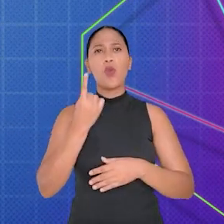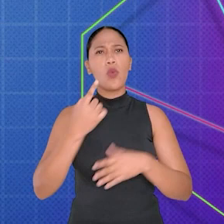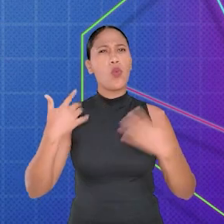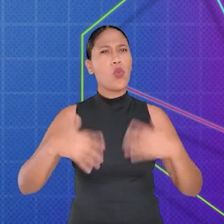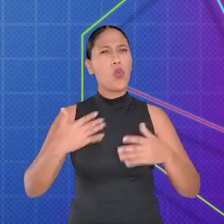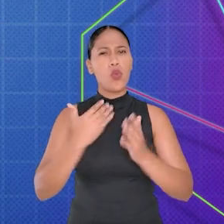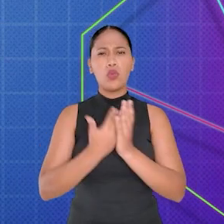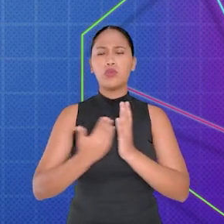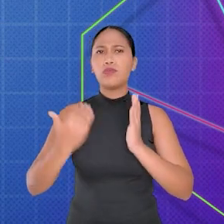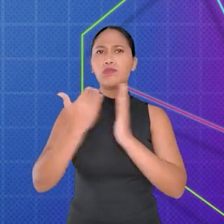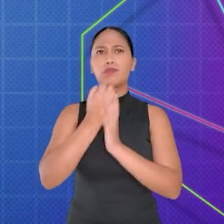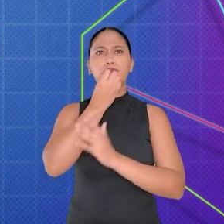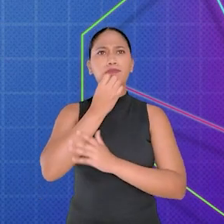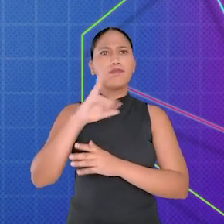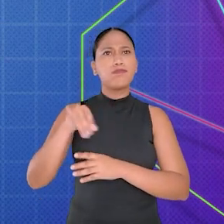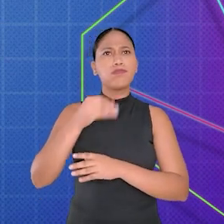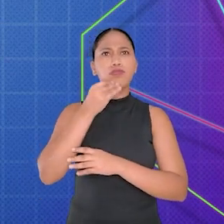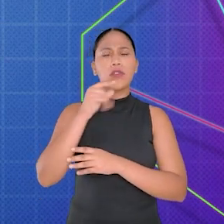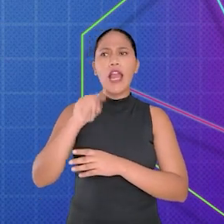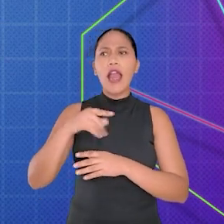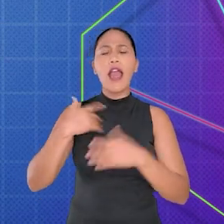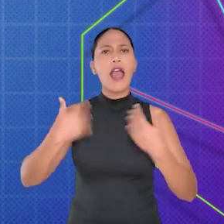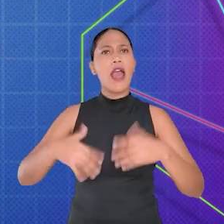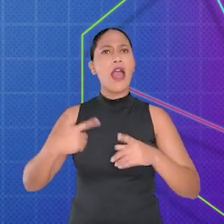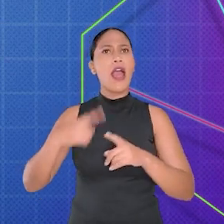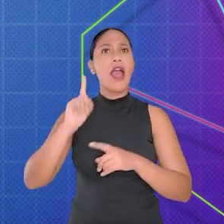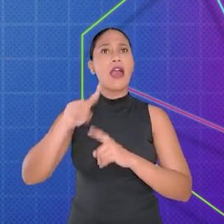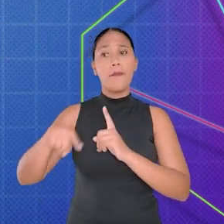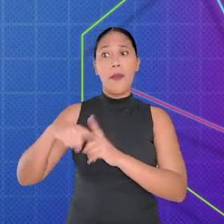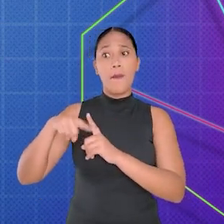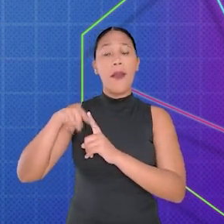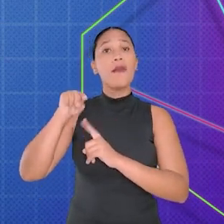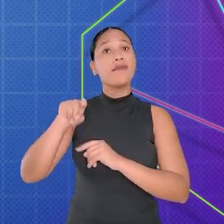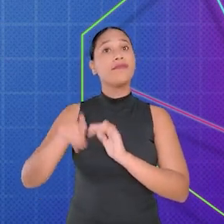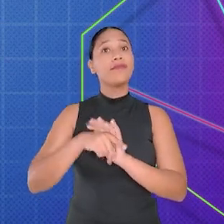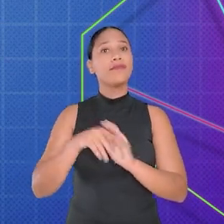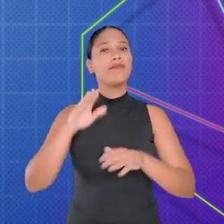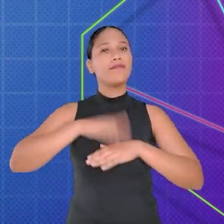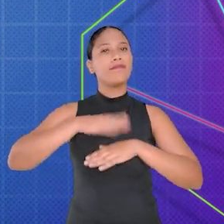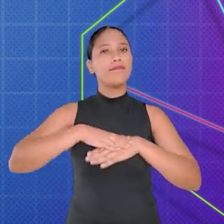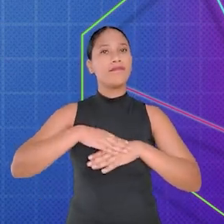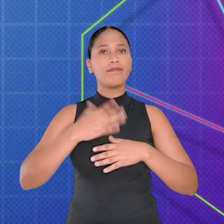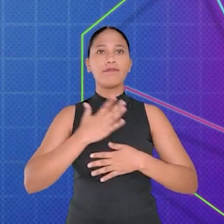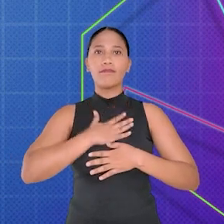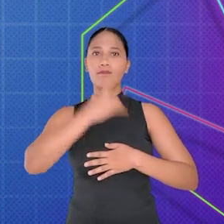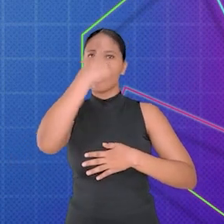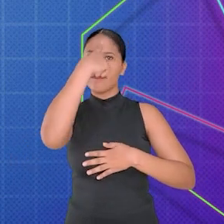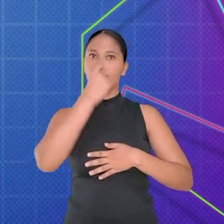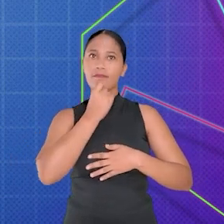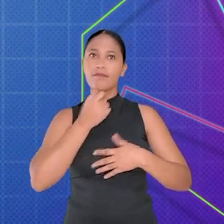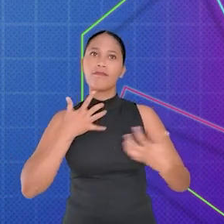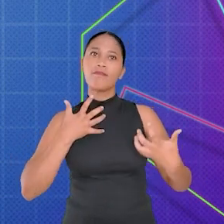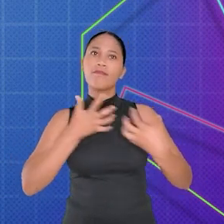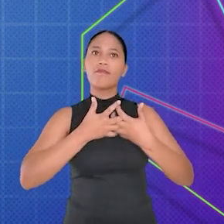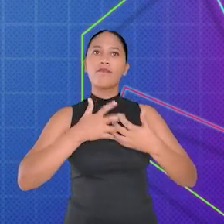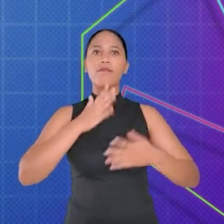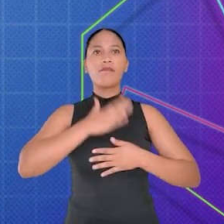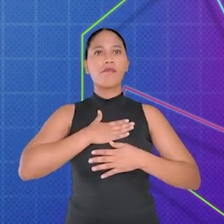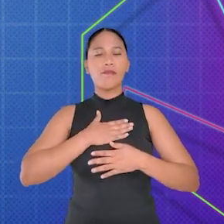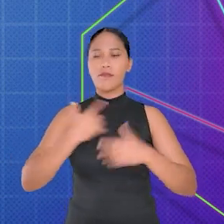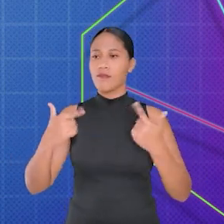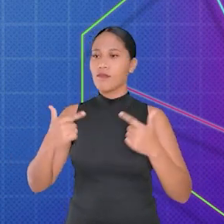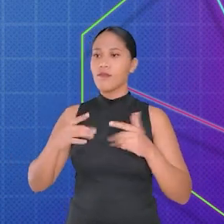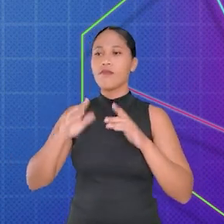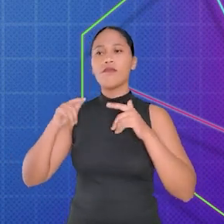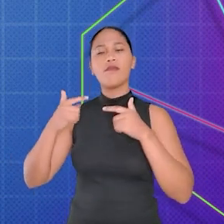das grandes vantagens do Blender é a sua alta capacidade de personalização. Isso significa que os usuários podem criar espaços